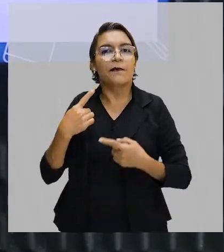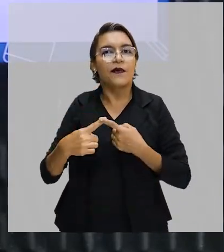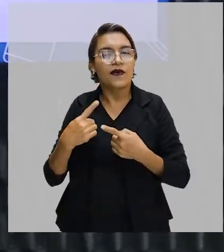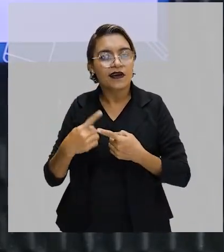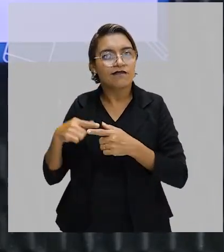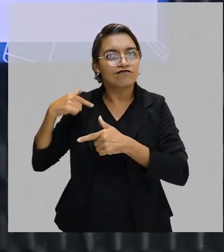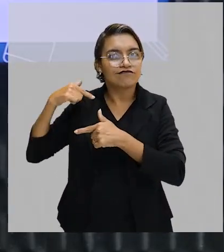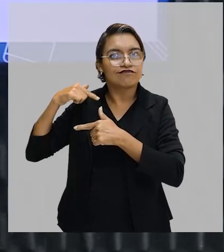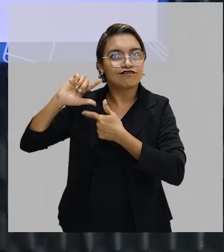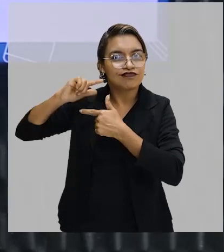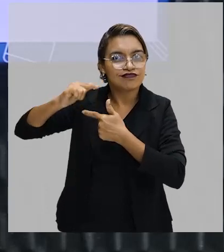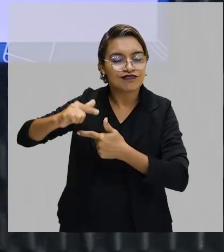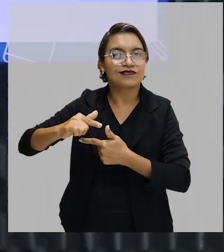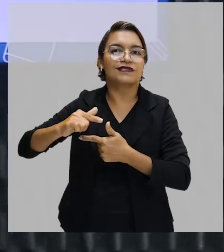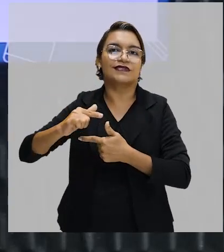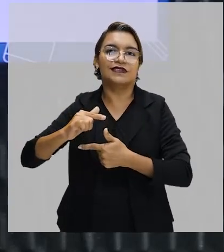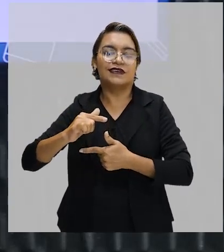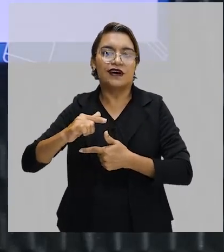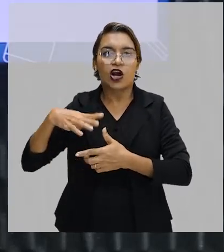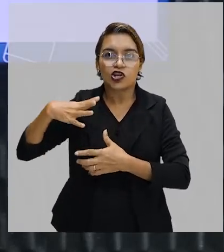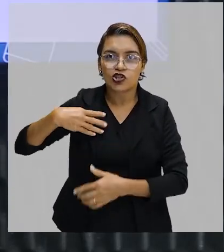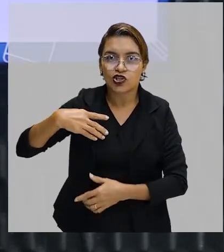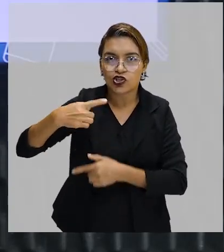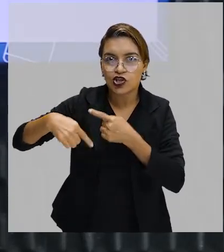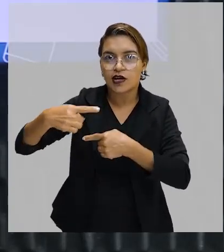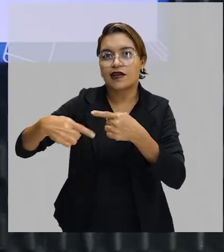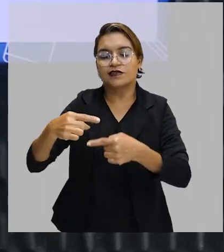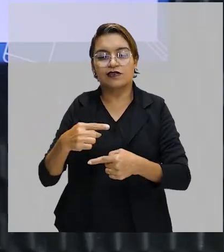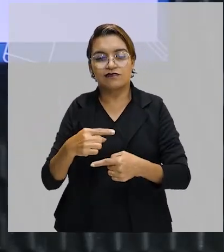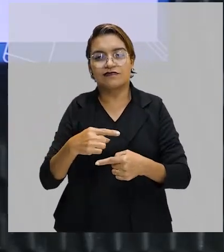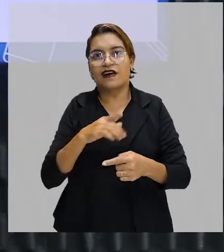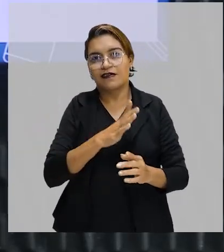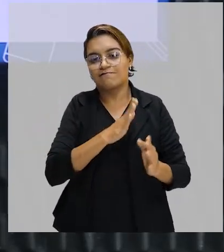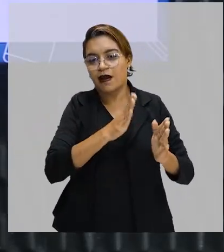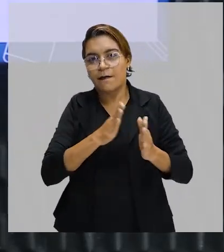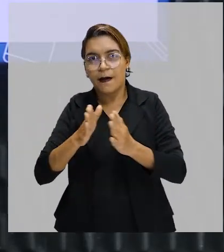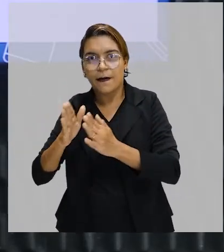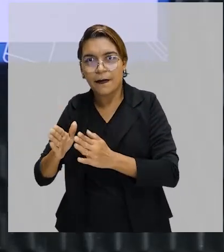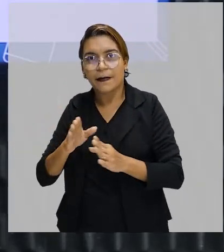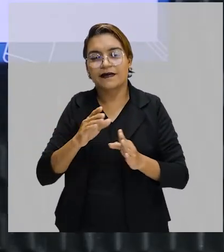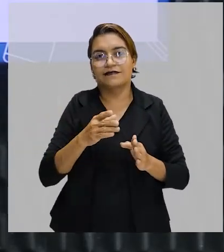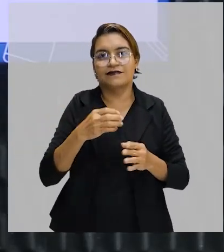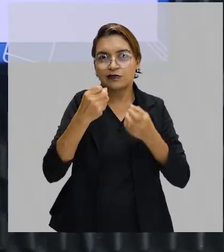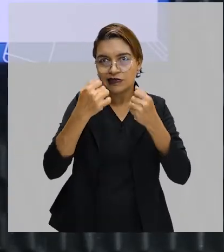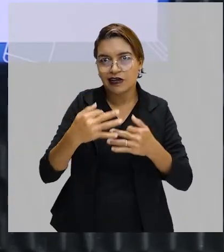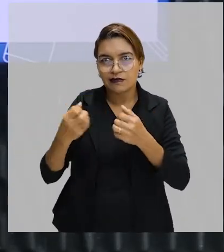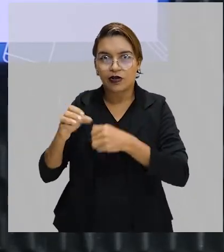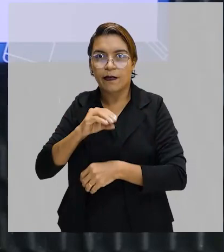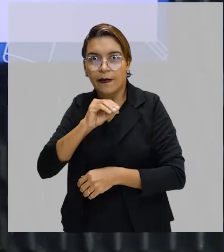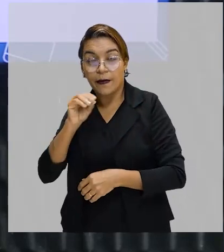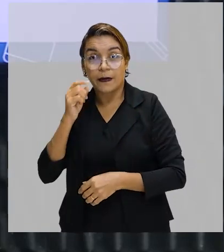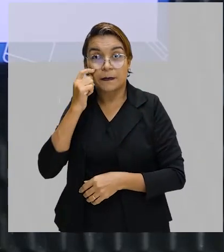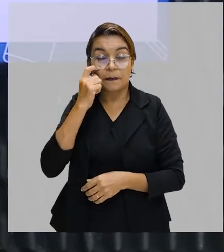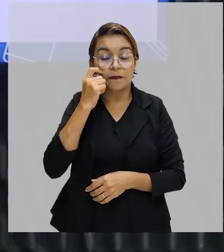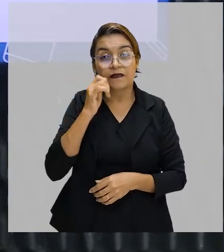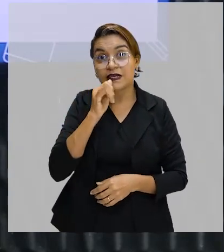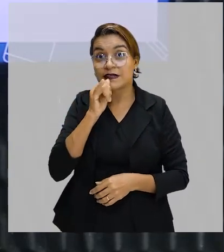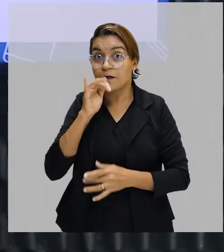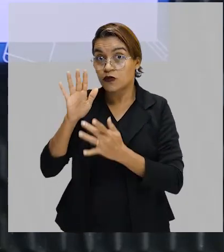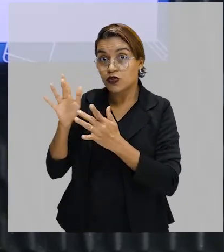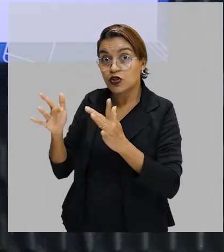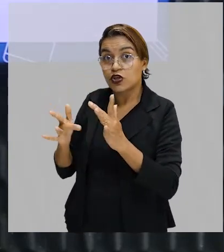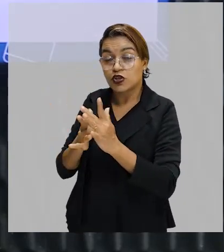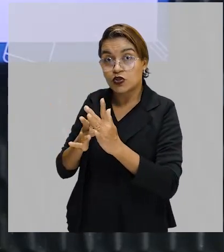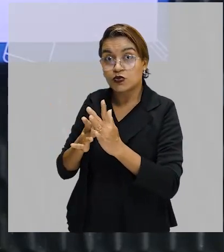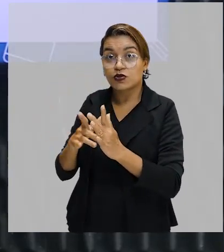geração em geração tá E é também um entretenimento de educação como eu disse eu posso problematizar uma situação contando uma história Jesus fazia